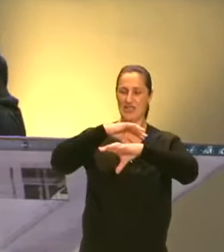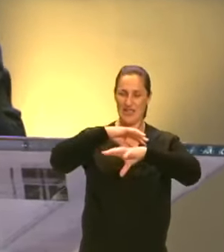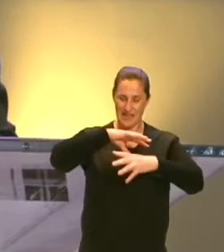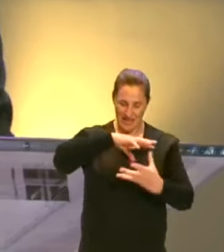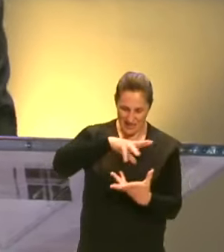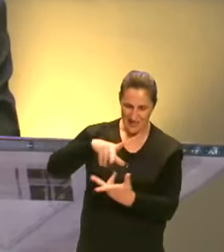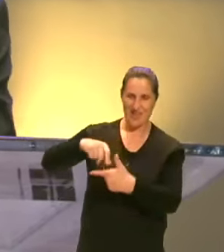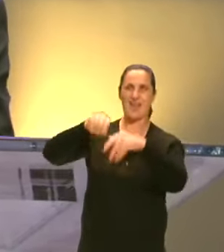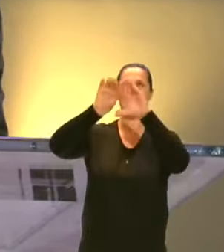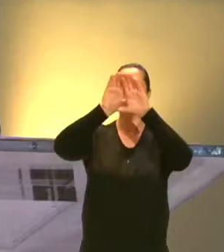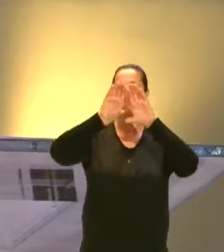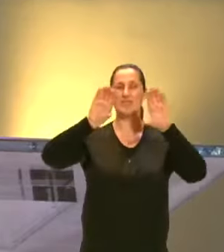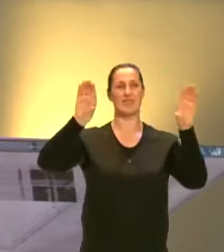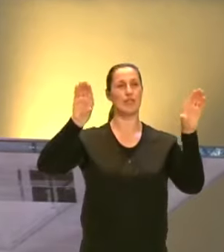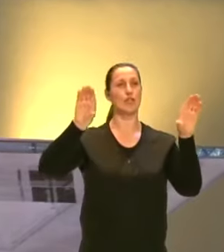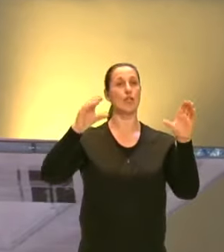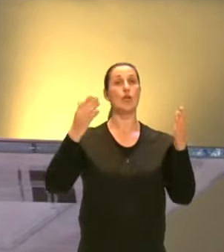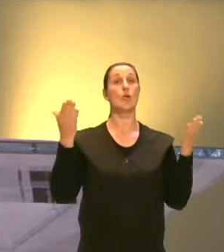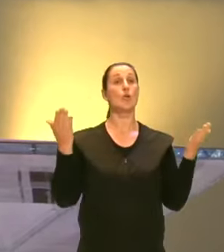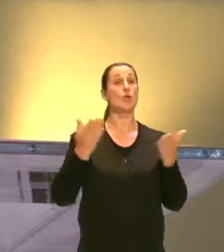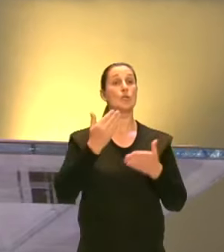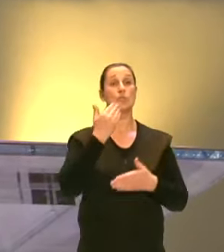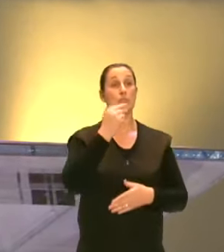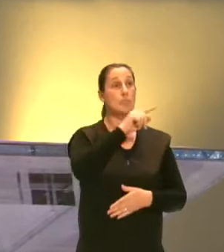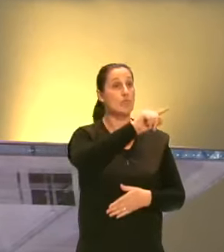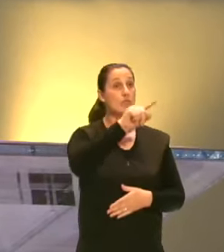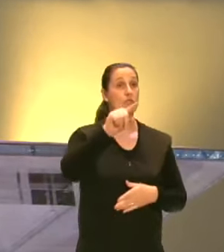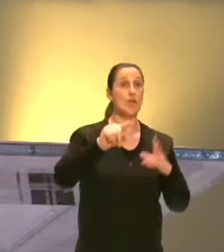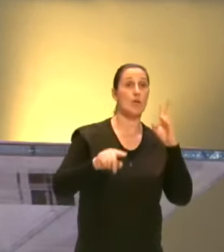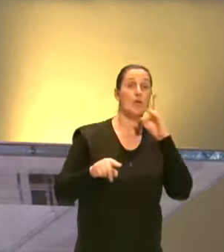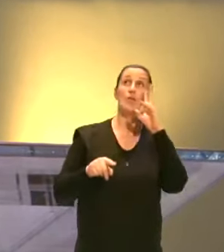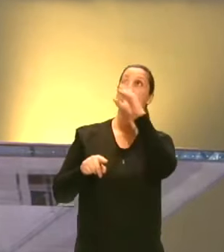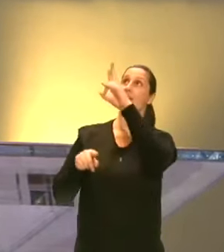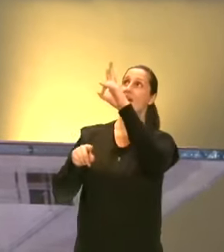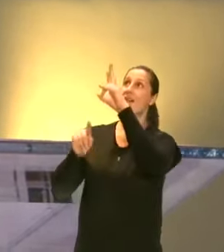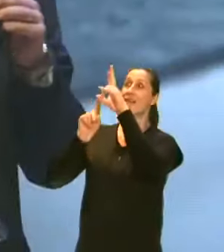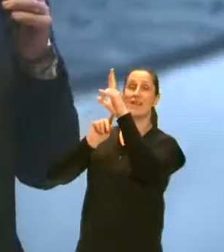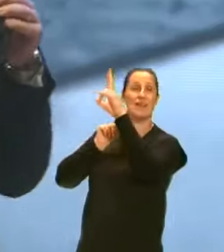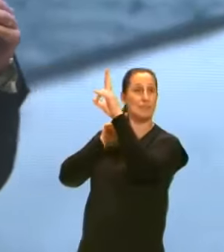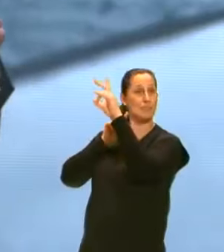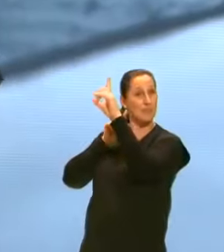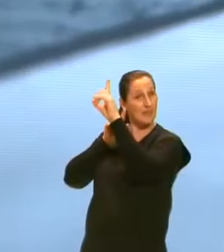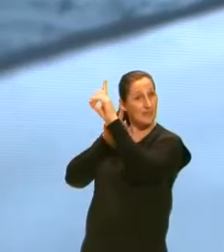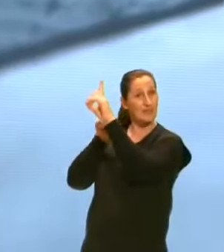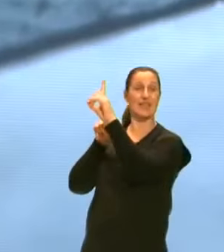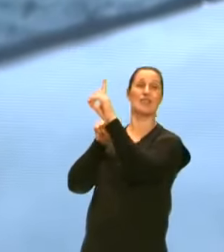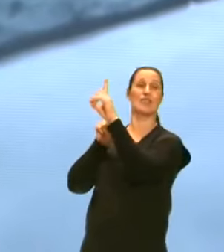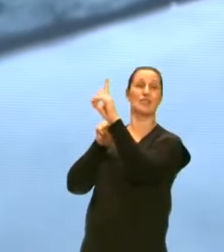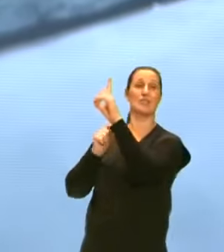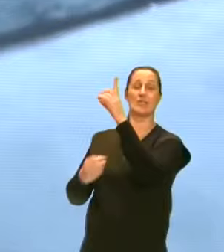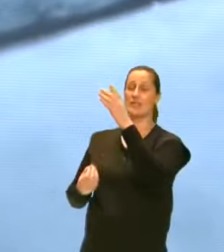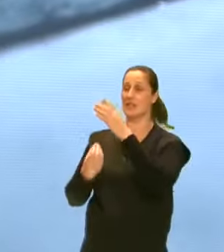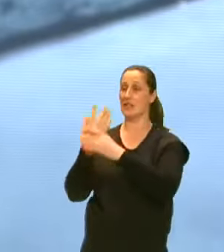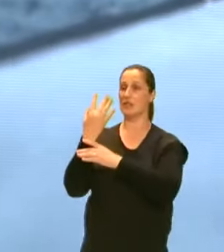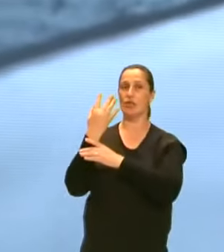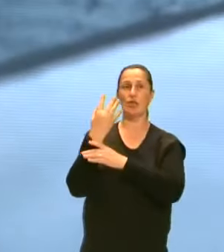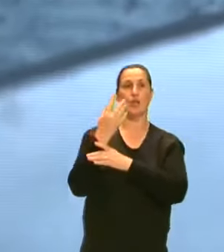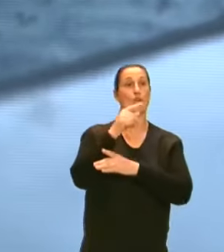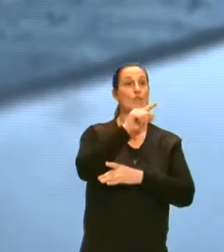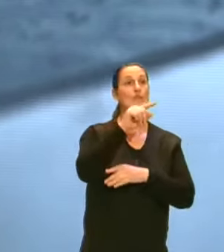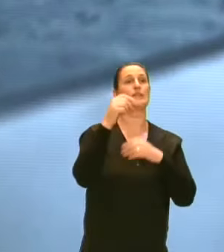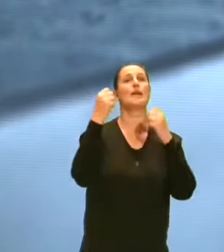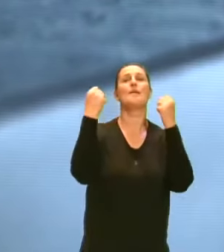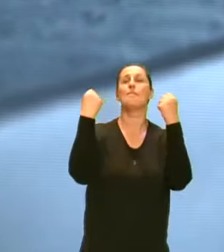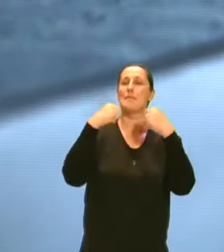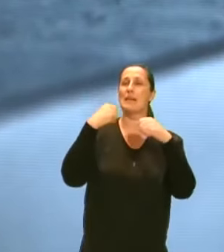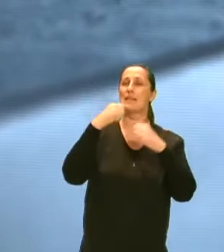sustenta. Hoje eu vim te convidar a olhar para um Deus criador. Hoje eu vim te convidar a olhar para a cerejeira,